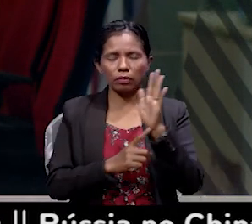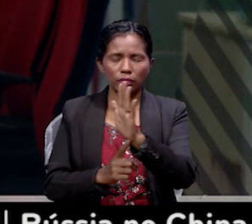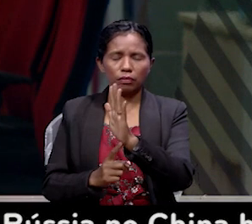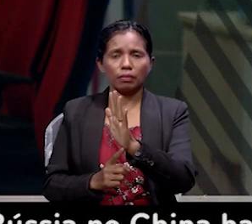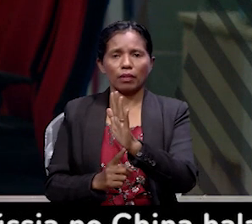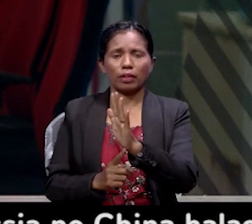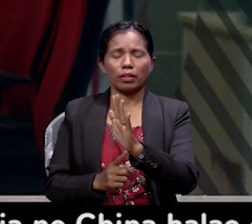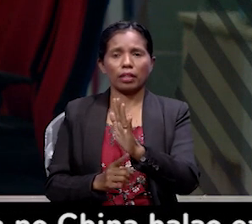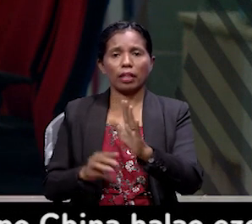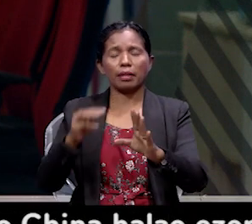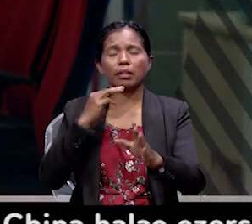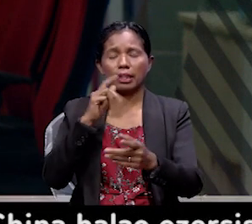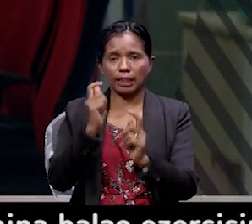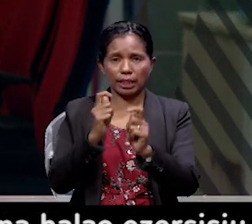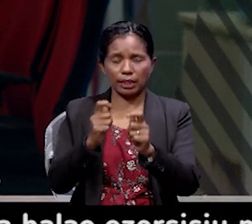Australia.